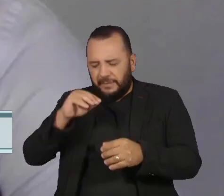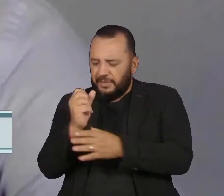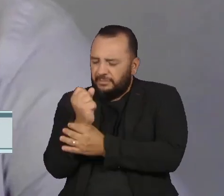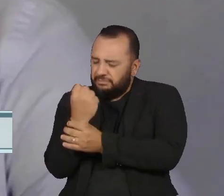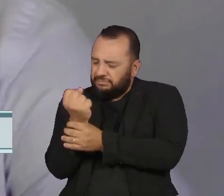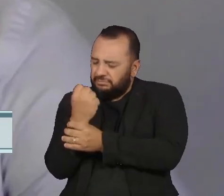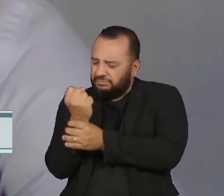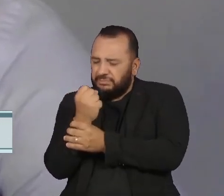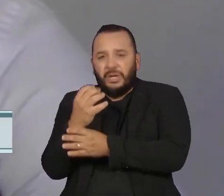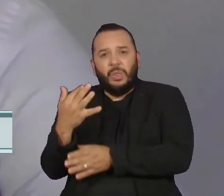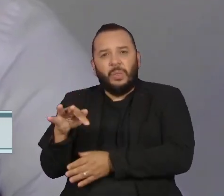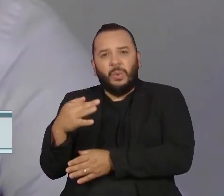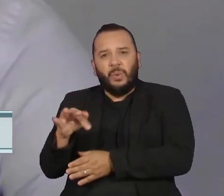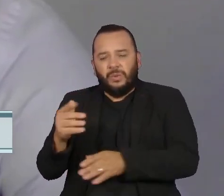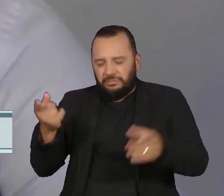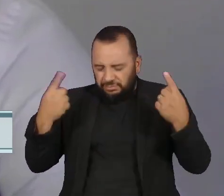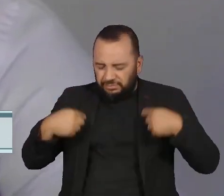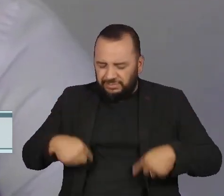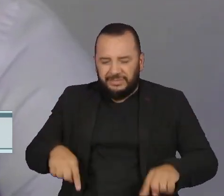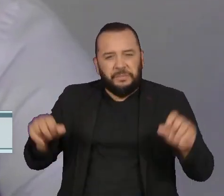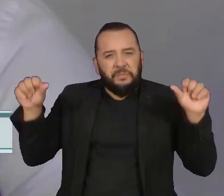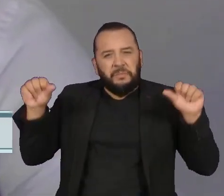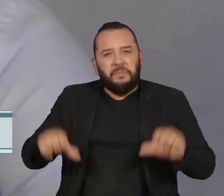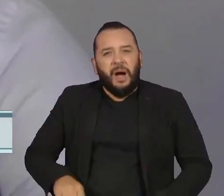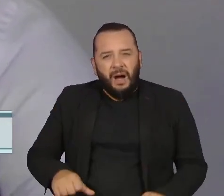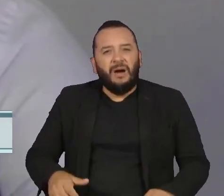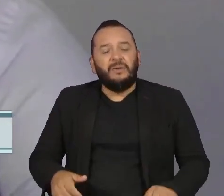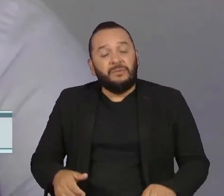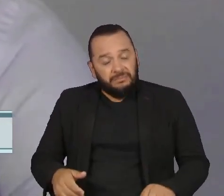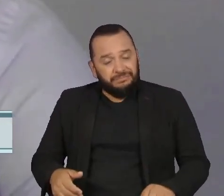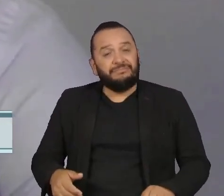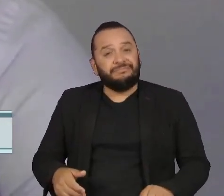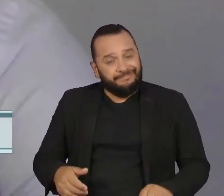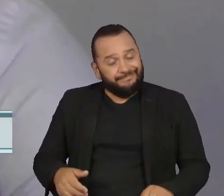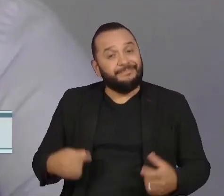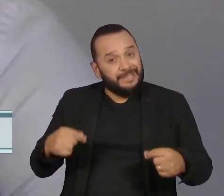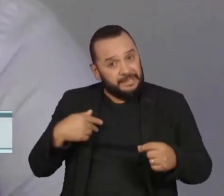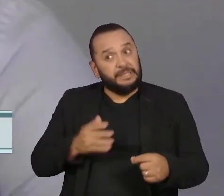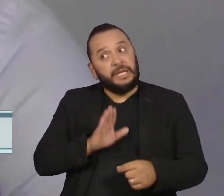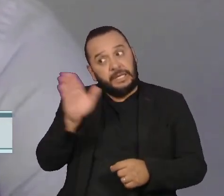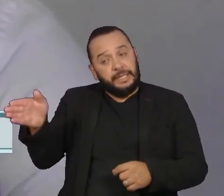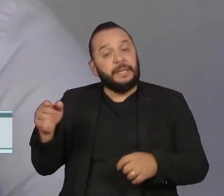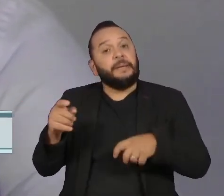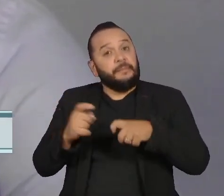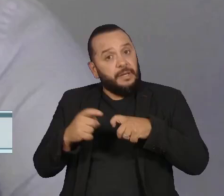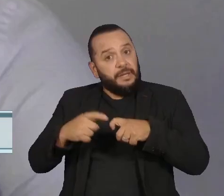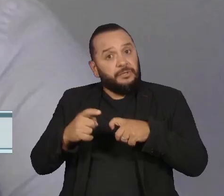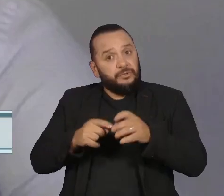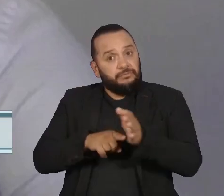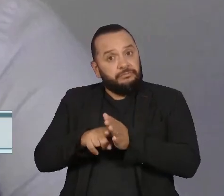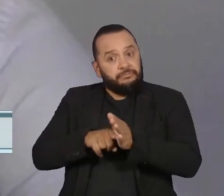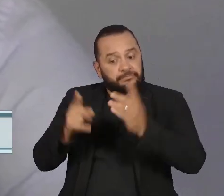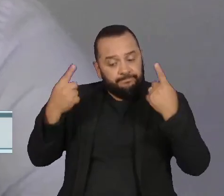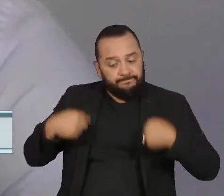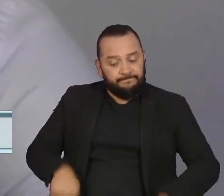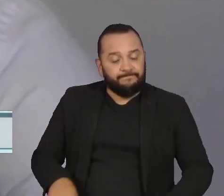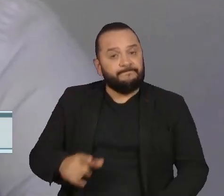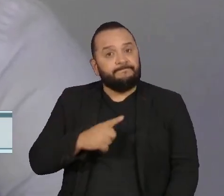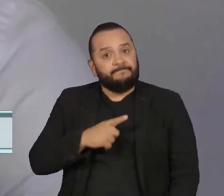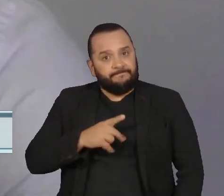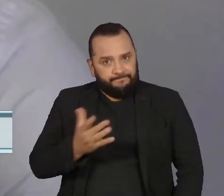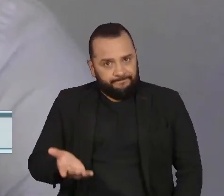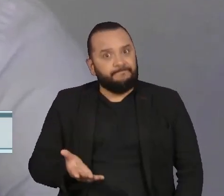articular, começa a ter aquele mal-estar contínuo, realmente ele precisa de uma avaliação médica, e aí, né, fazendo os exames,